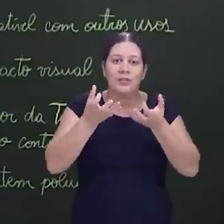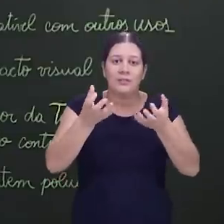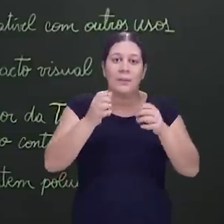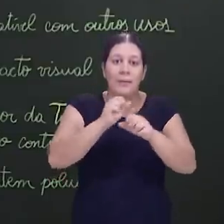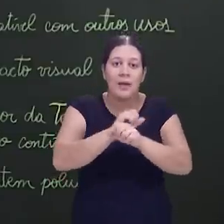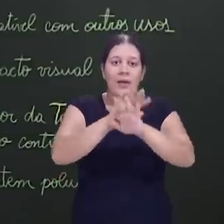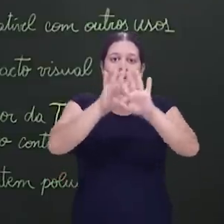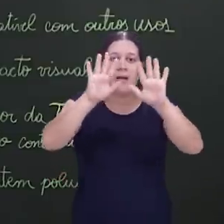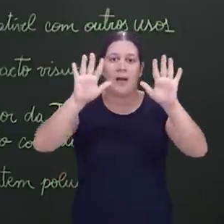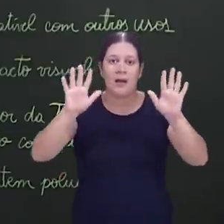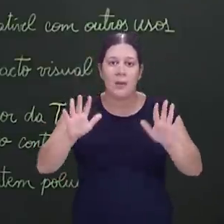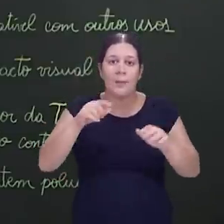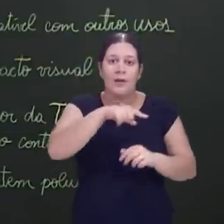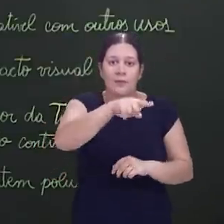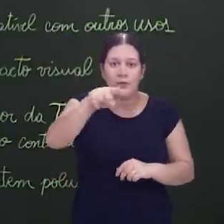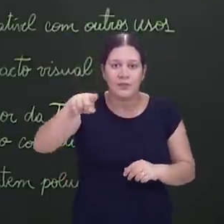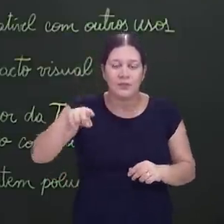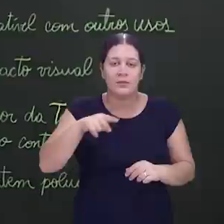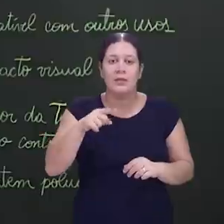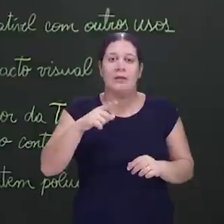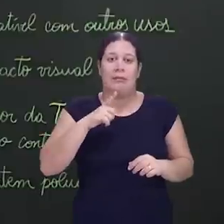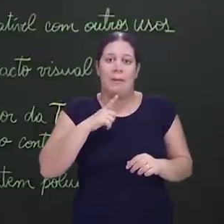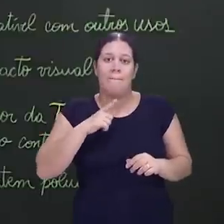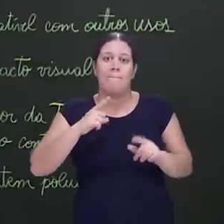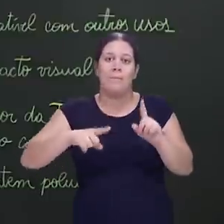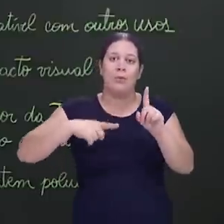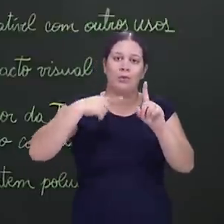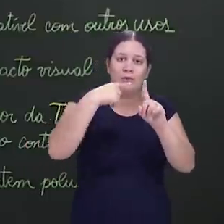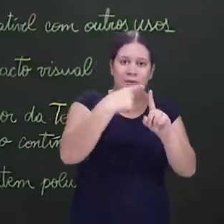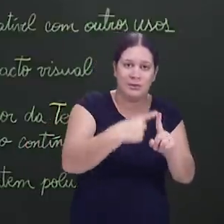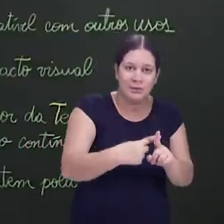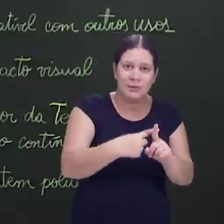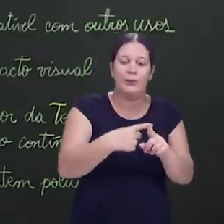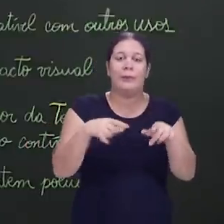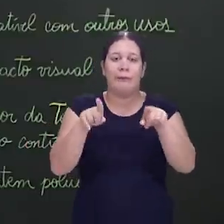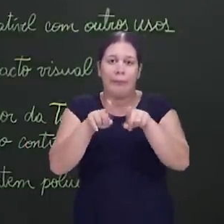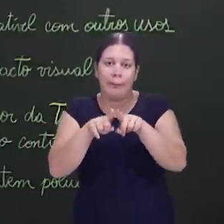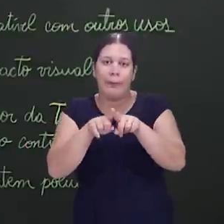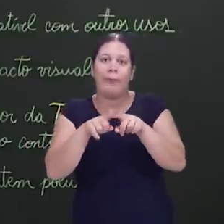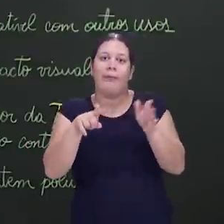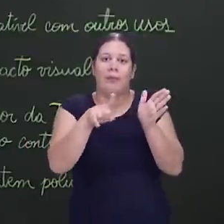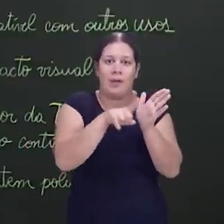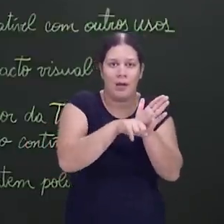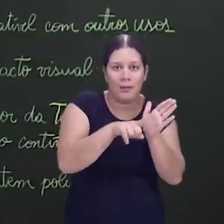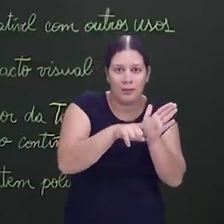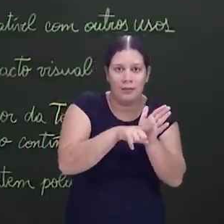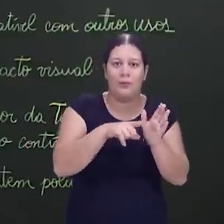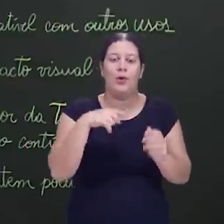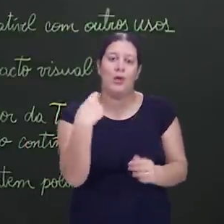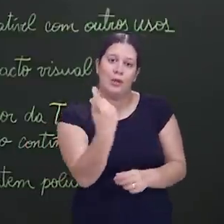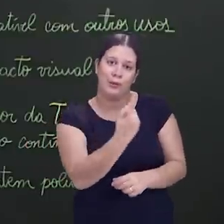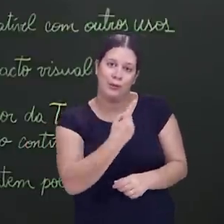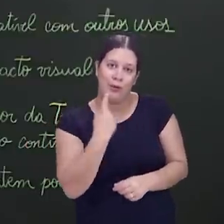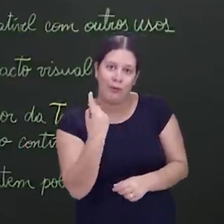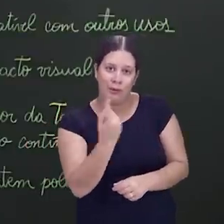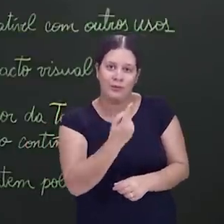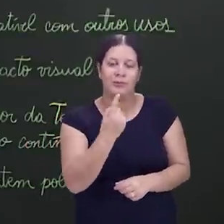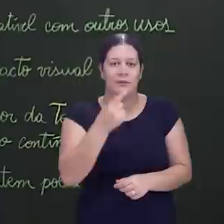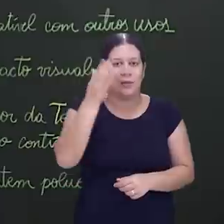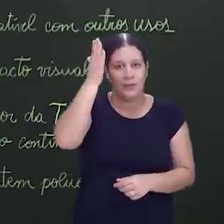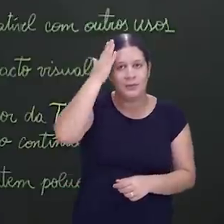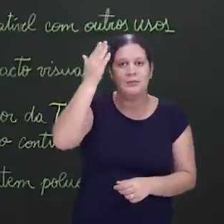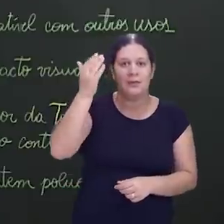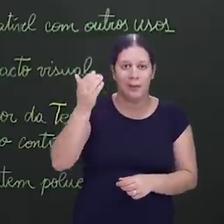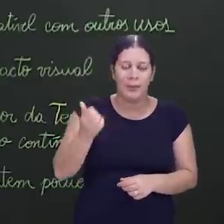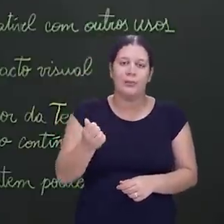você que todas elas terão pontos positivos, mas que também terão pontos negativos. Não adianta a gente só endeusar,